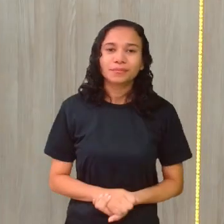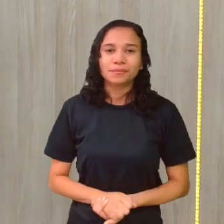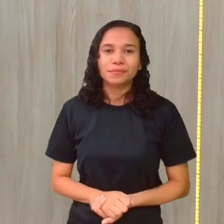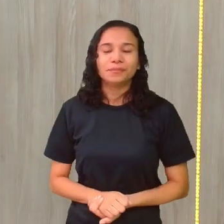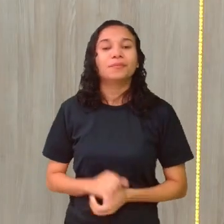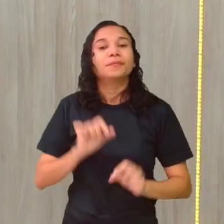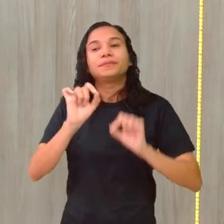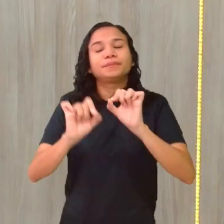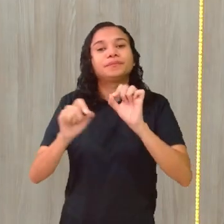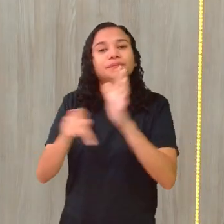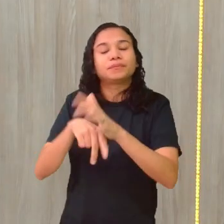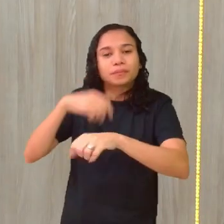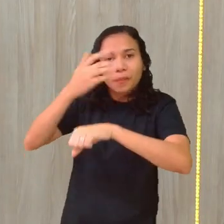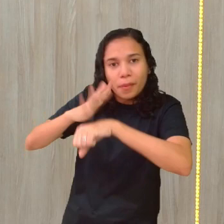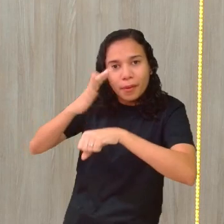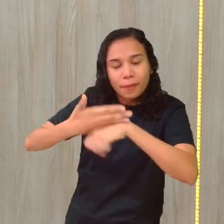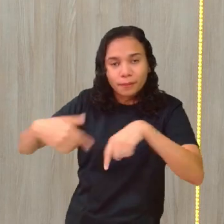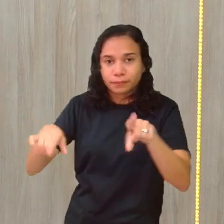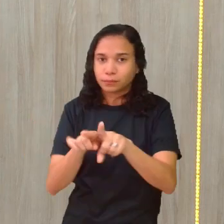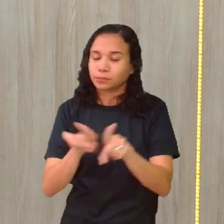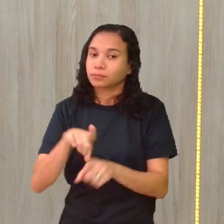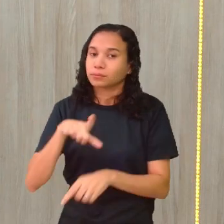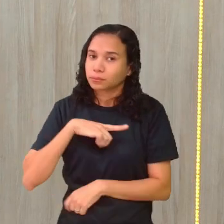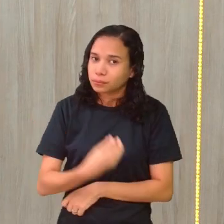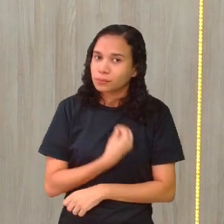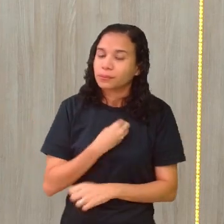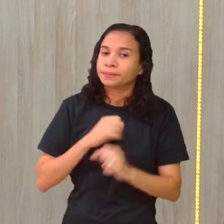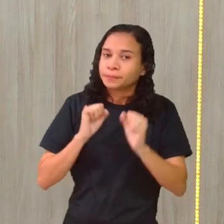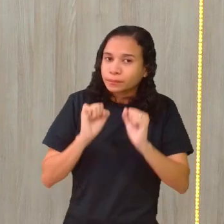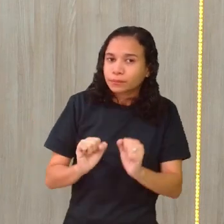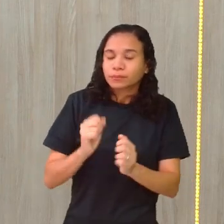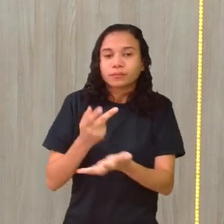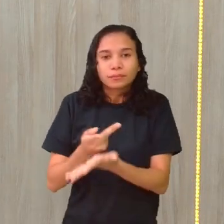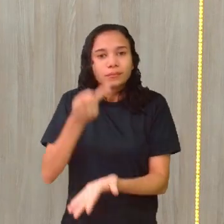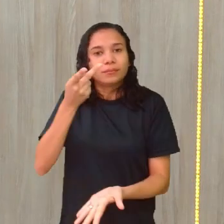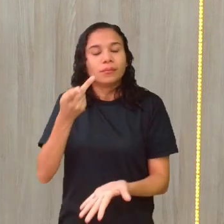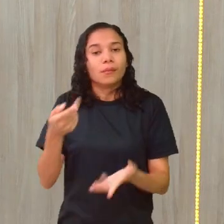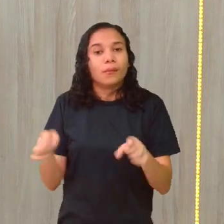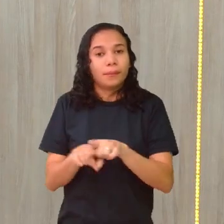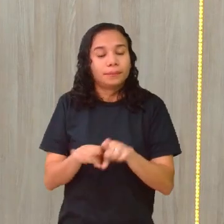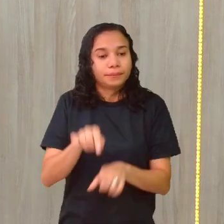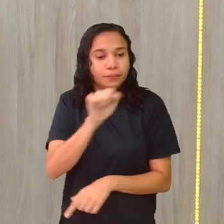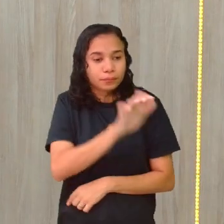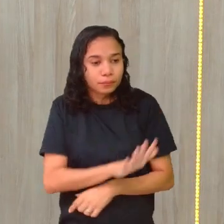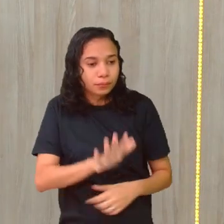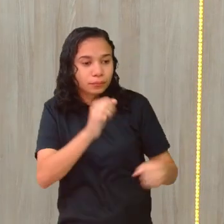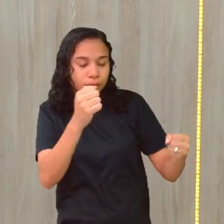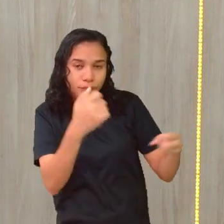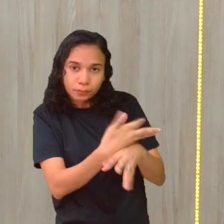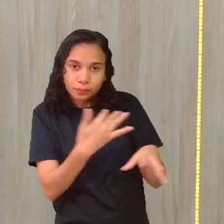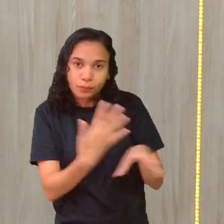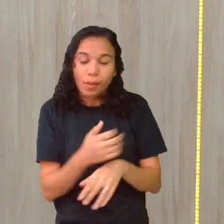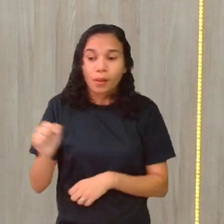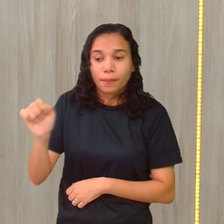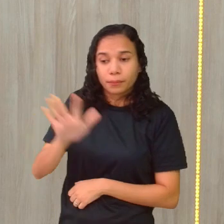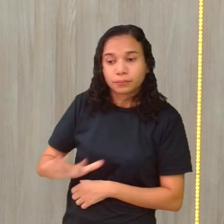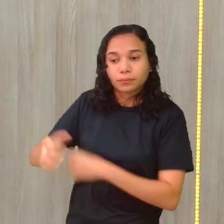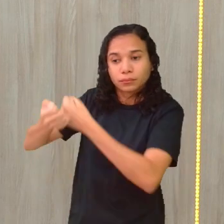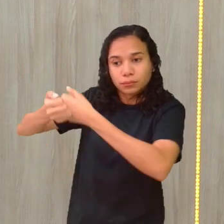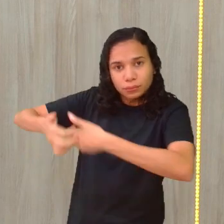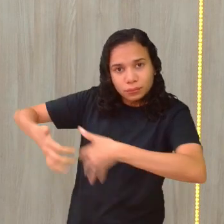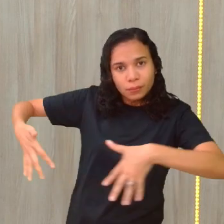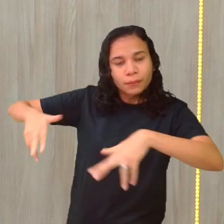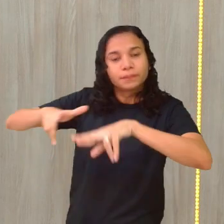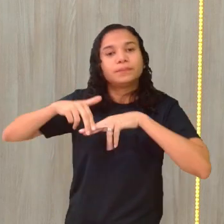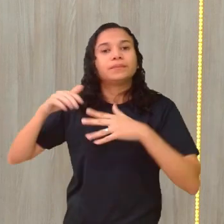ó, essas práticas, inclusive, elas podem, algumas acontecer tanto na área urbana quanto na natureza.